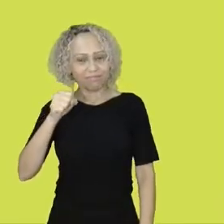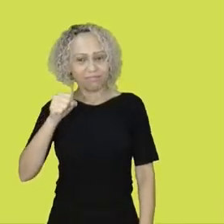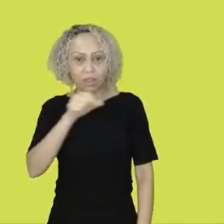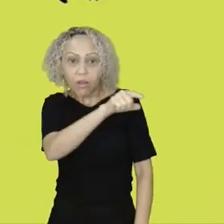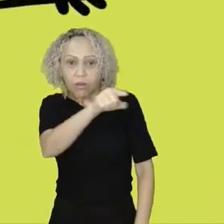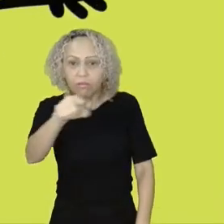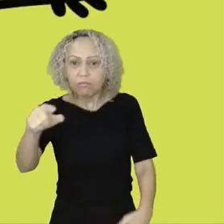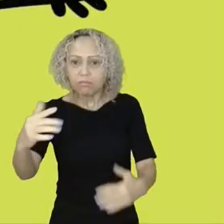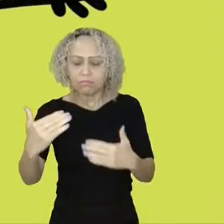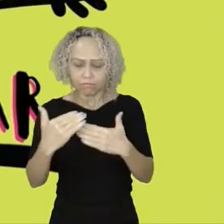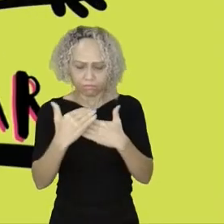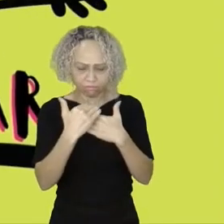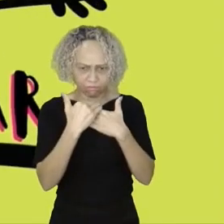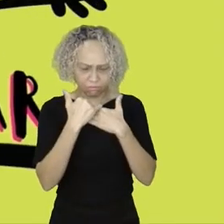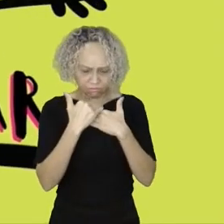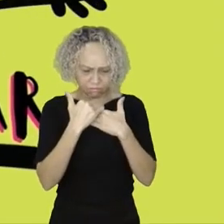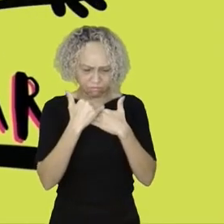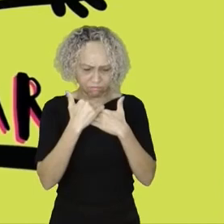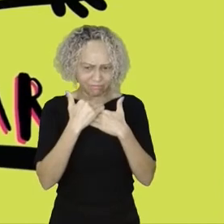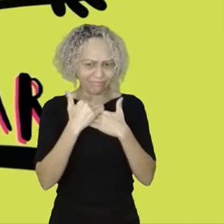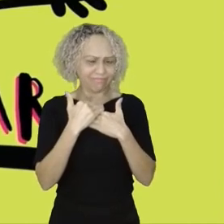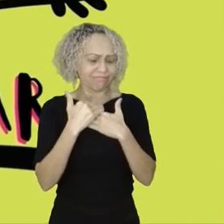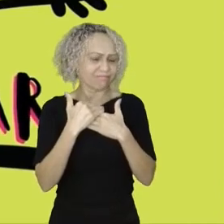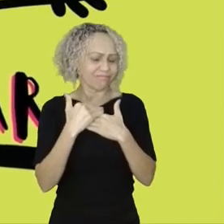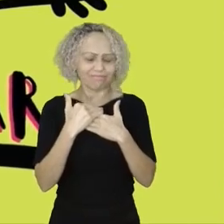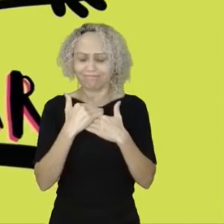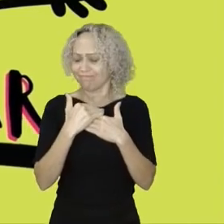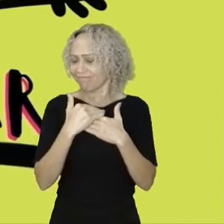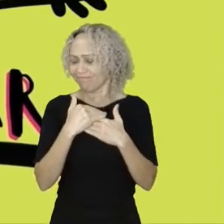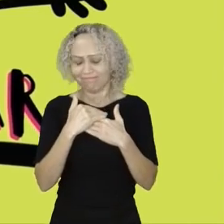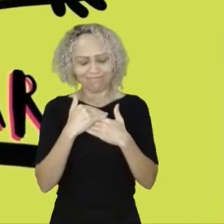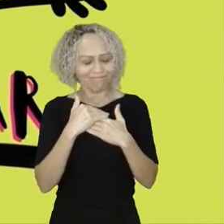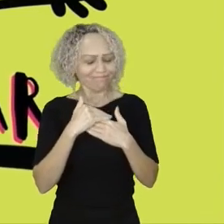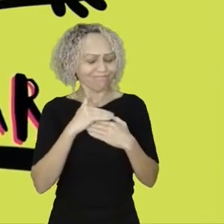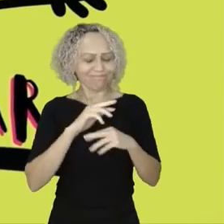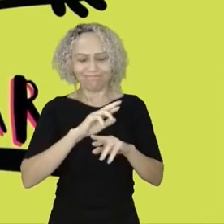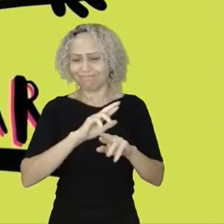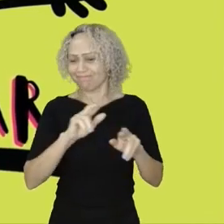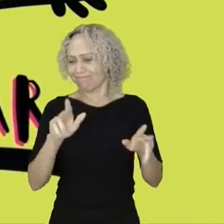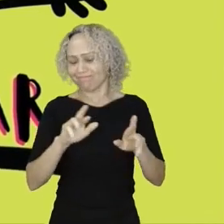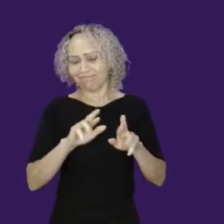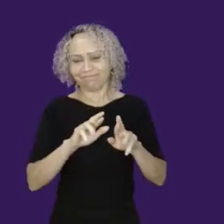Não vão mais conseguir me anular, me calar.